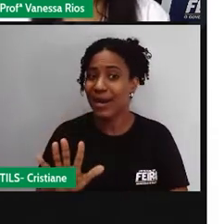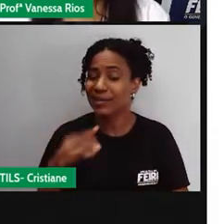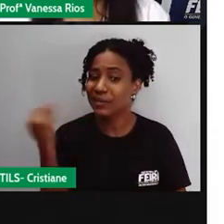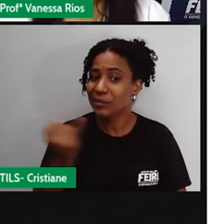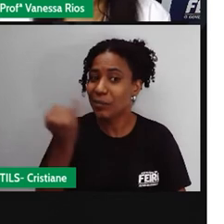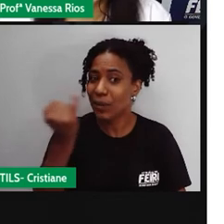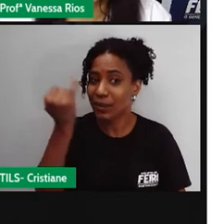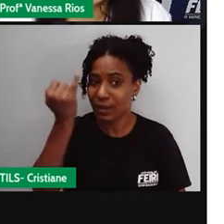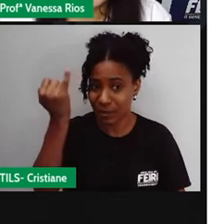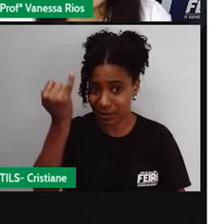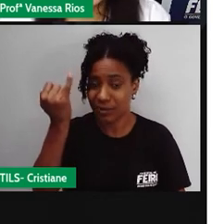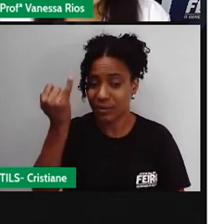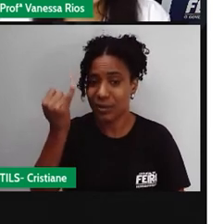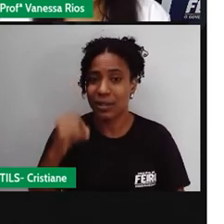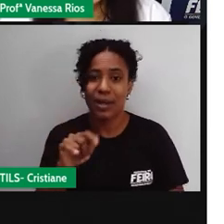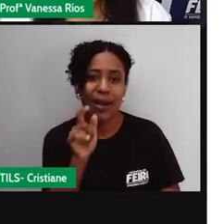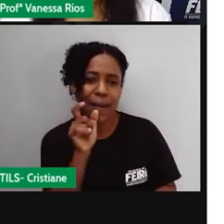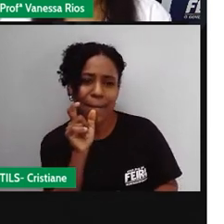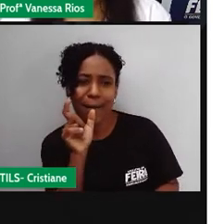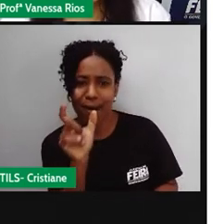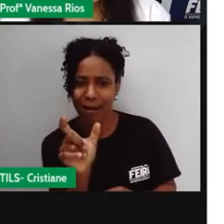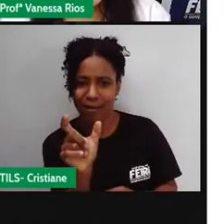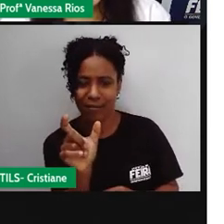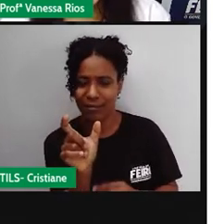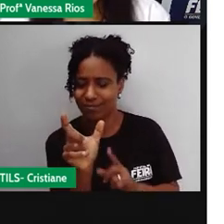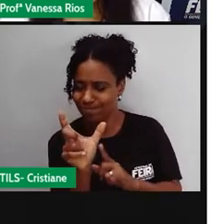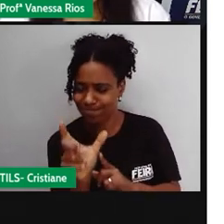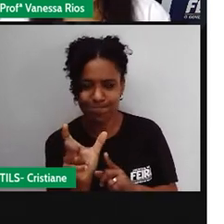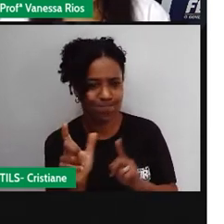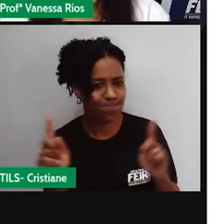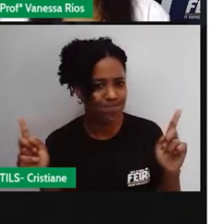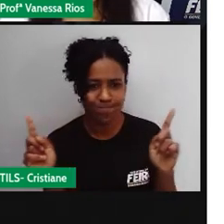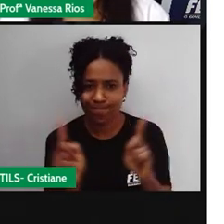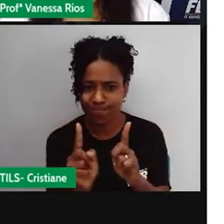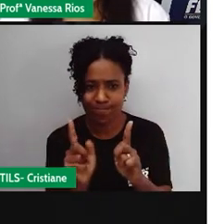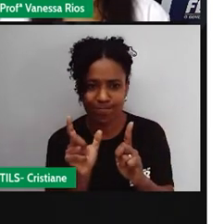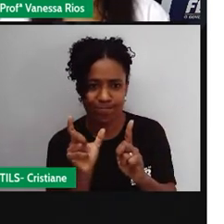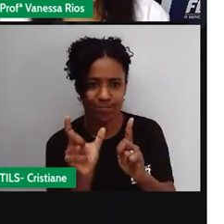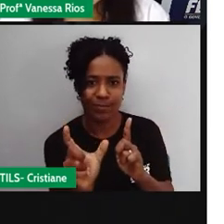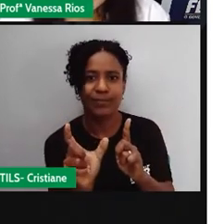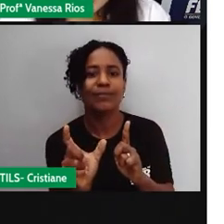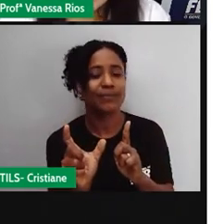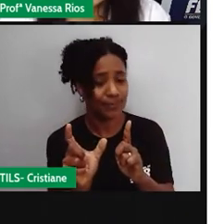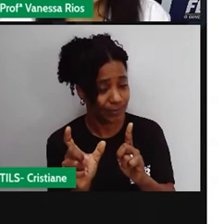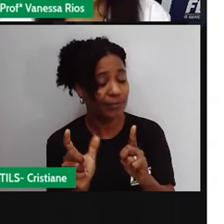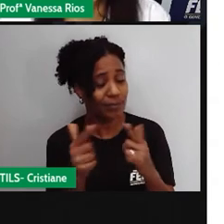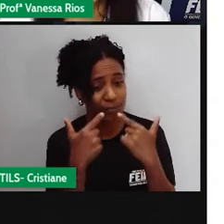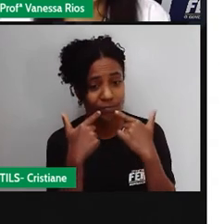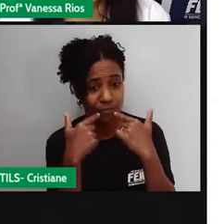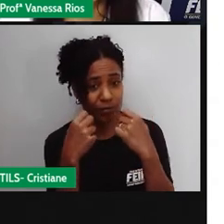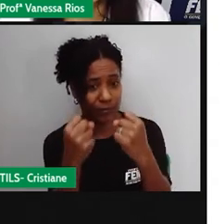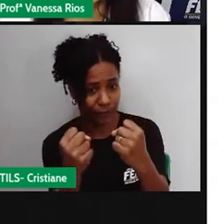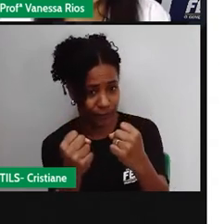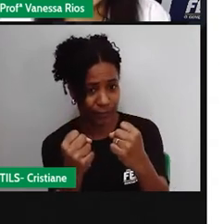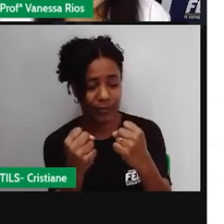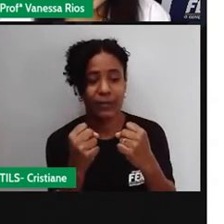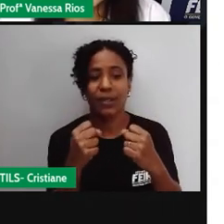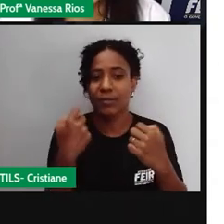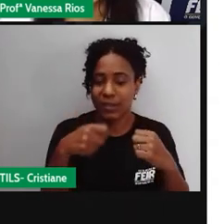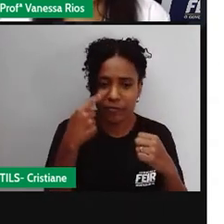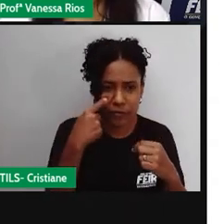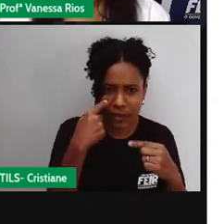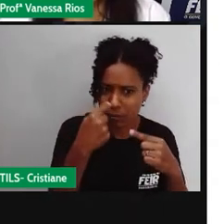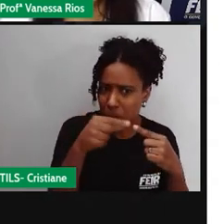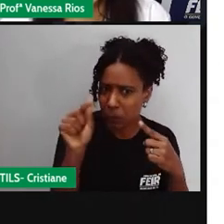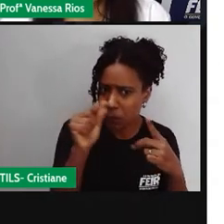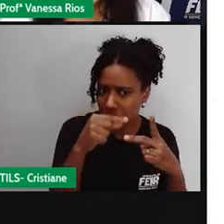a ortografia, né, e a forma como as palavras foram colocadas, elas precisam sim serem corrigidas,